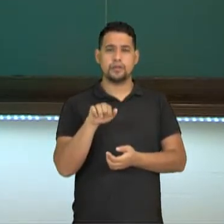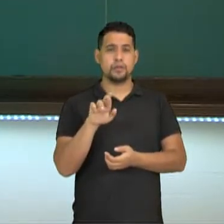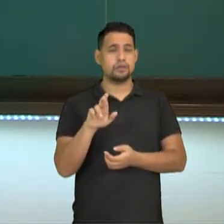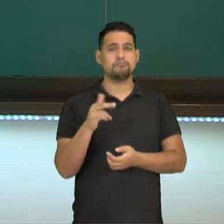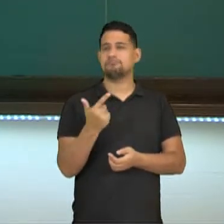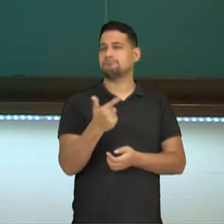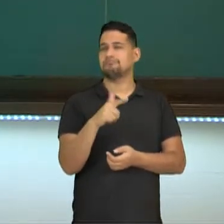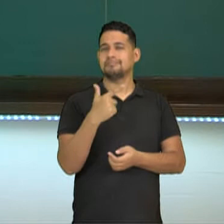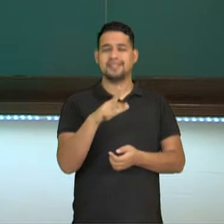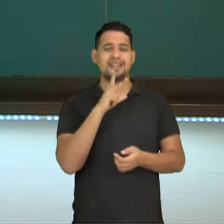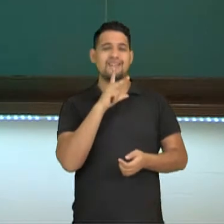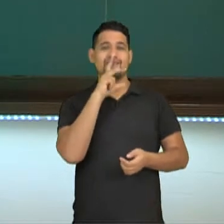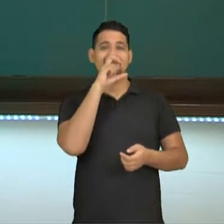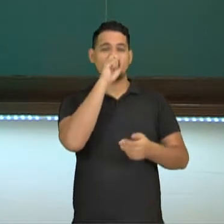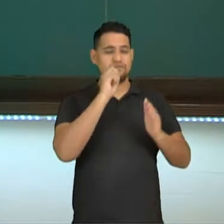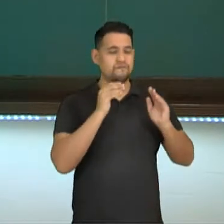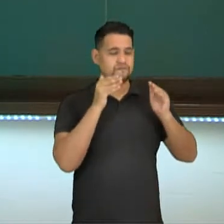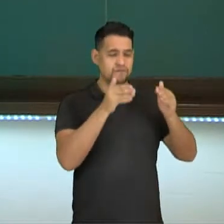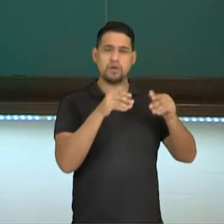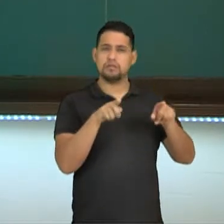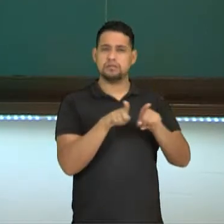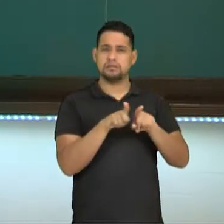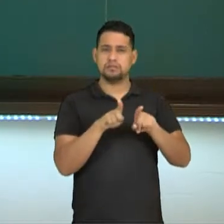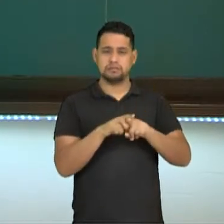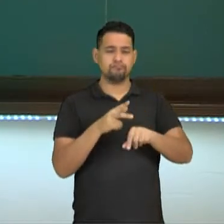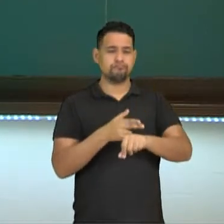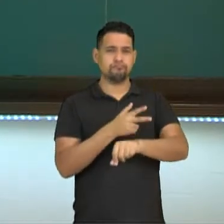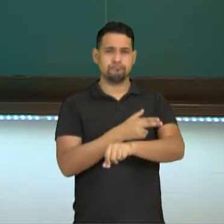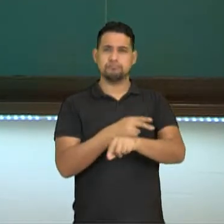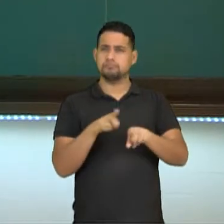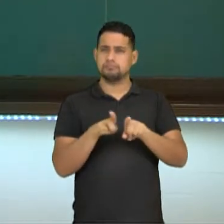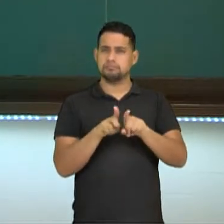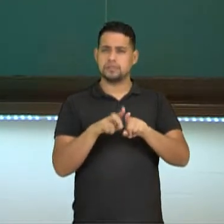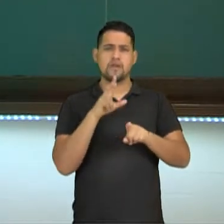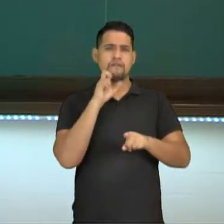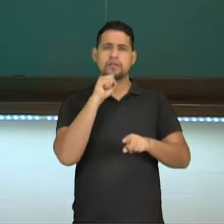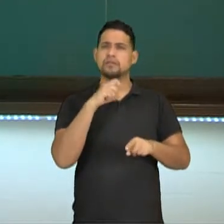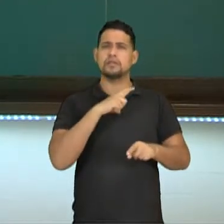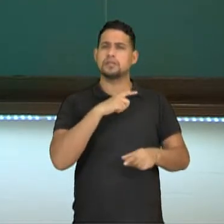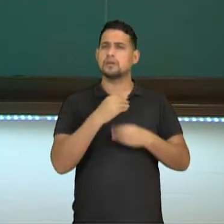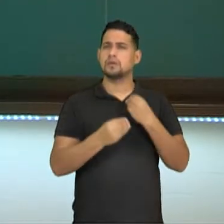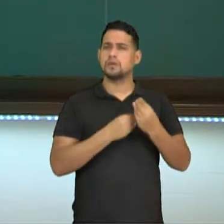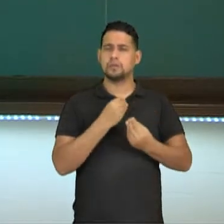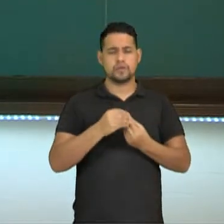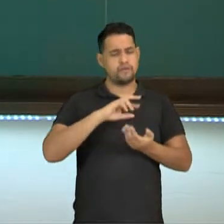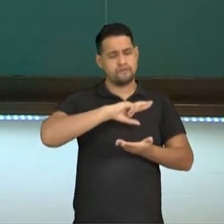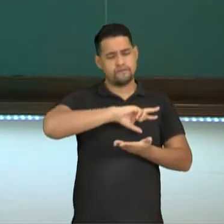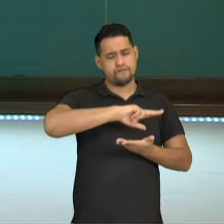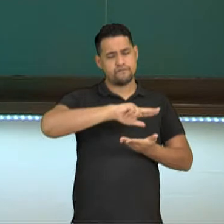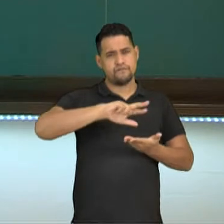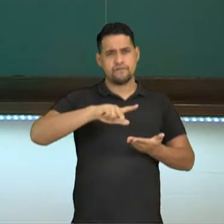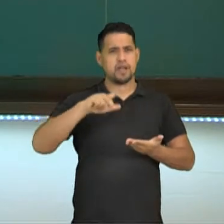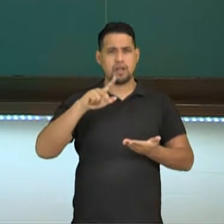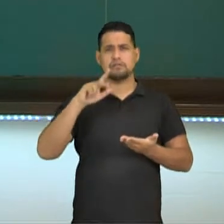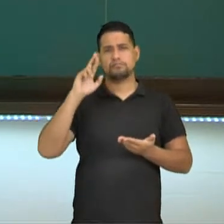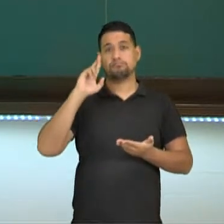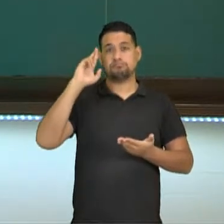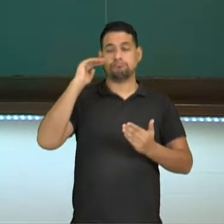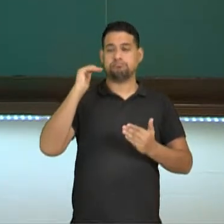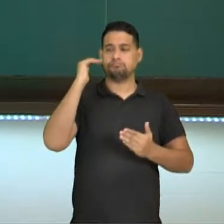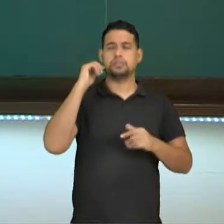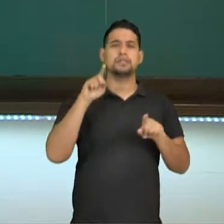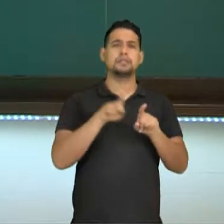vamos ter esse poder centralizado na Idade Média, né? O poder vai estar nas mãos de vários senhores feudais.